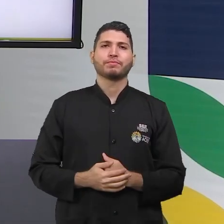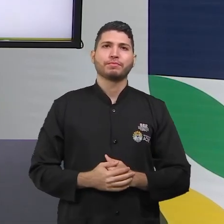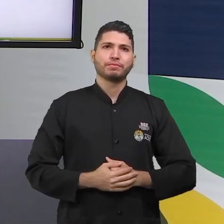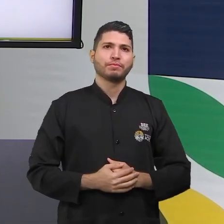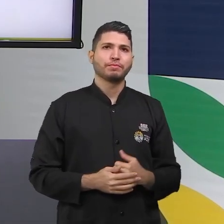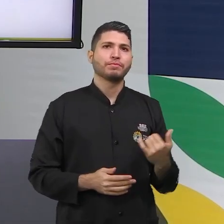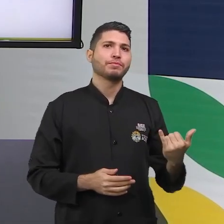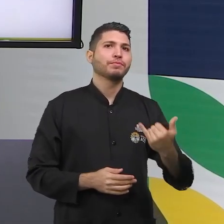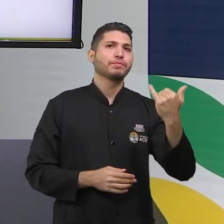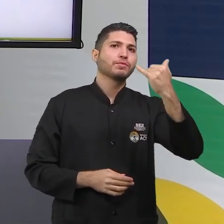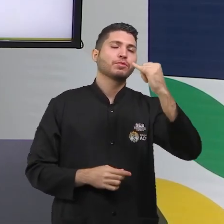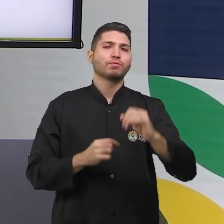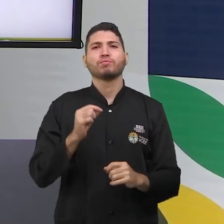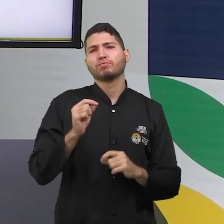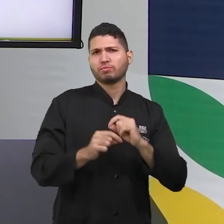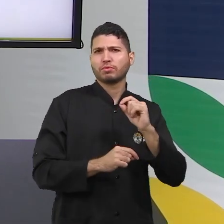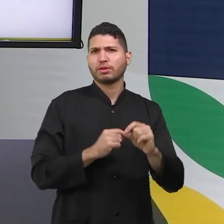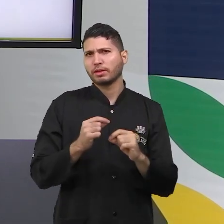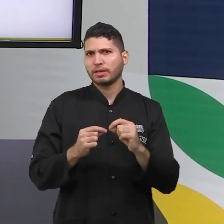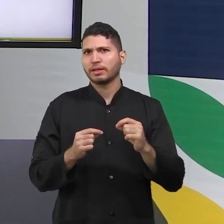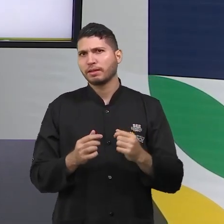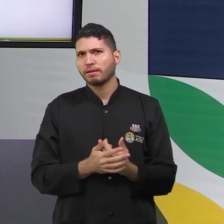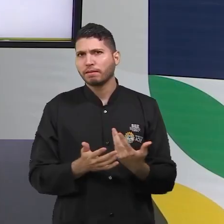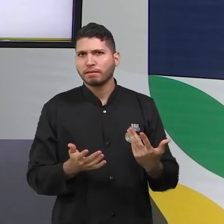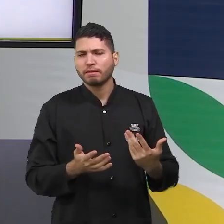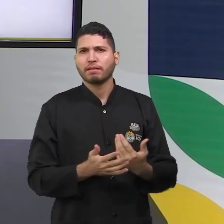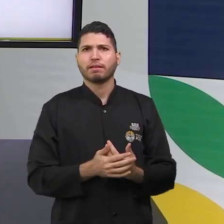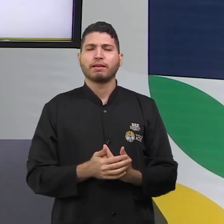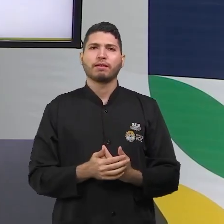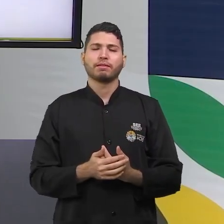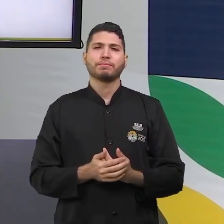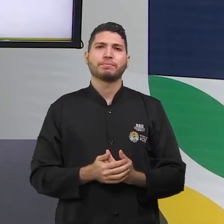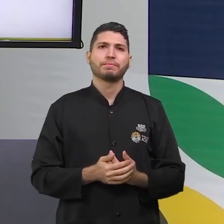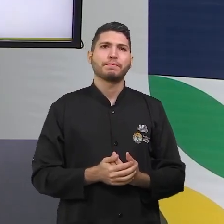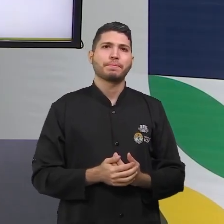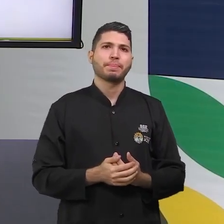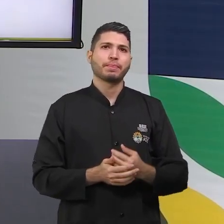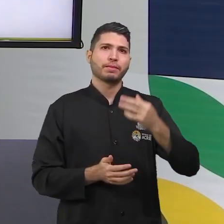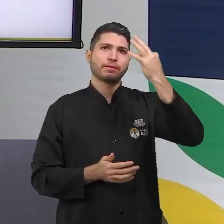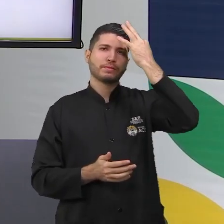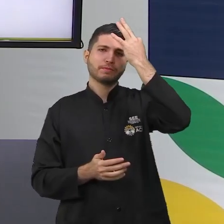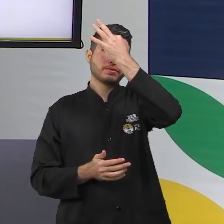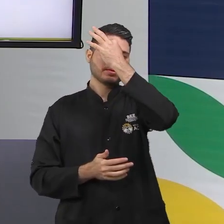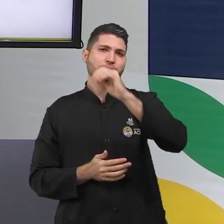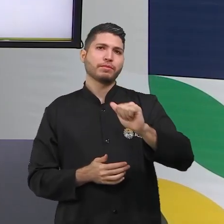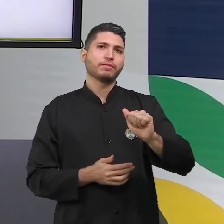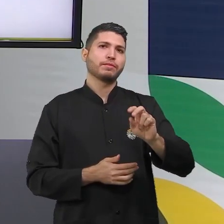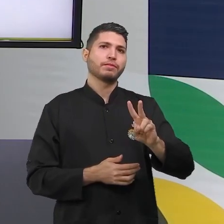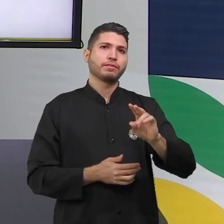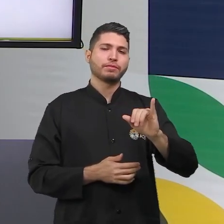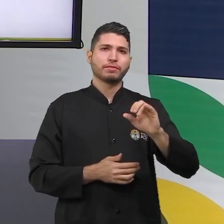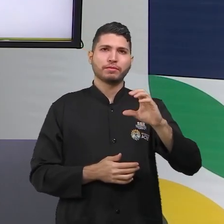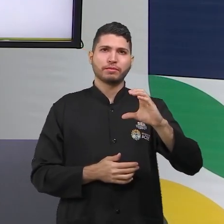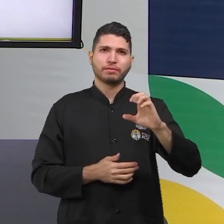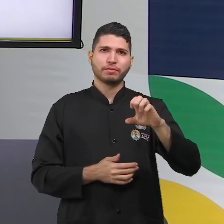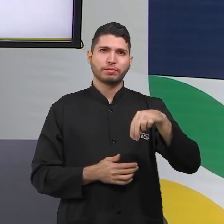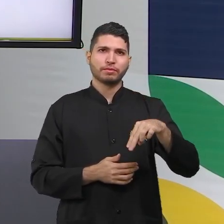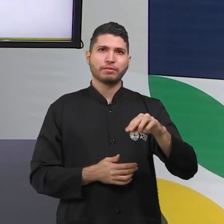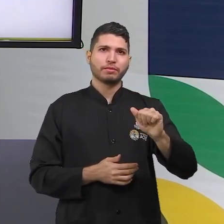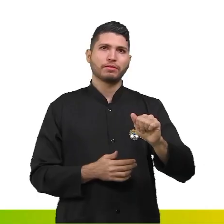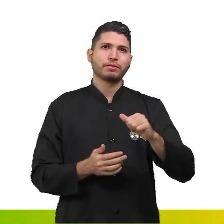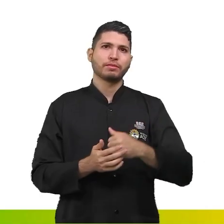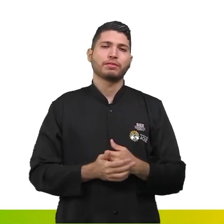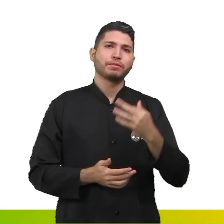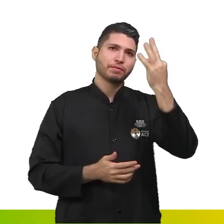colocar em destaque as figuras agigantadas do filósofo Avicena e do filósofo